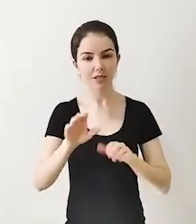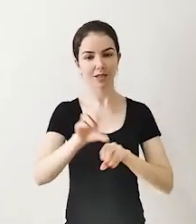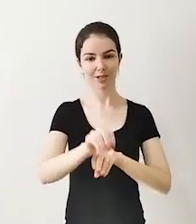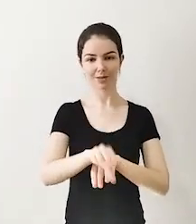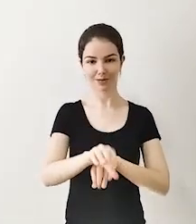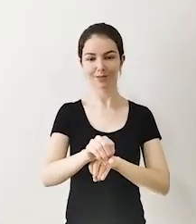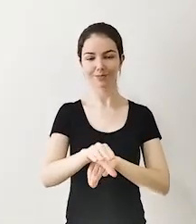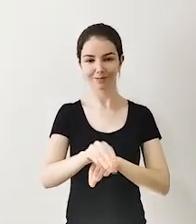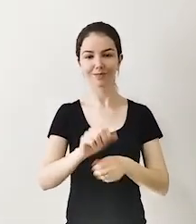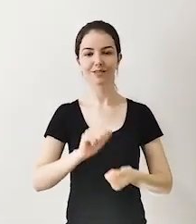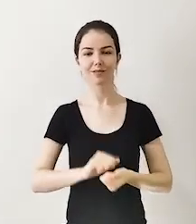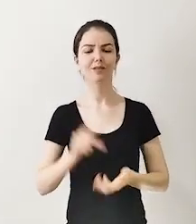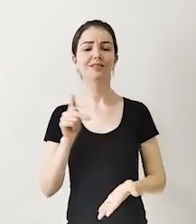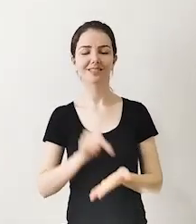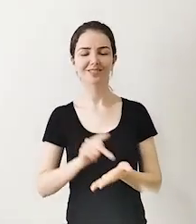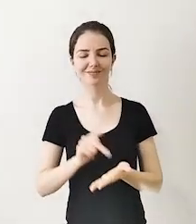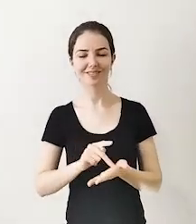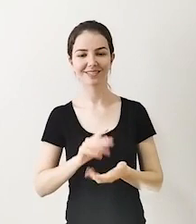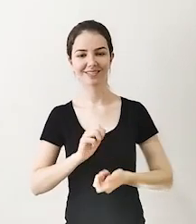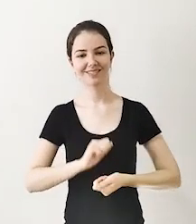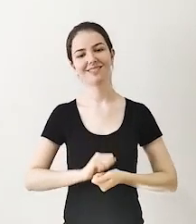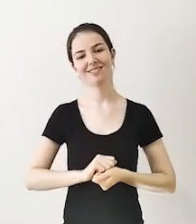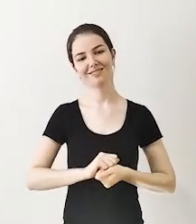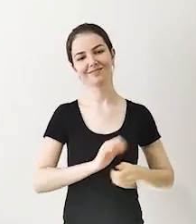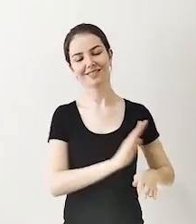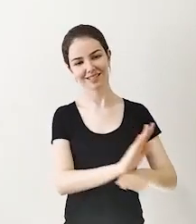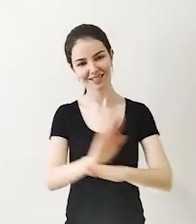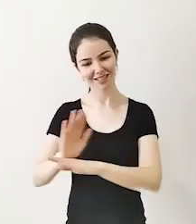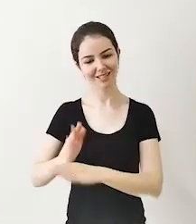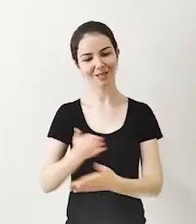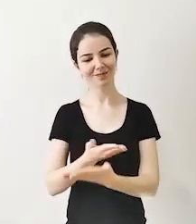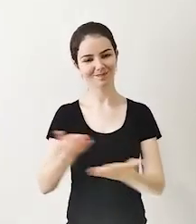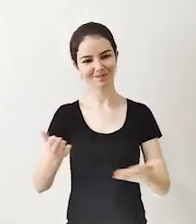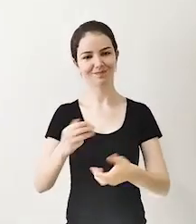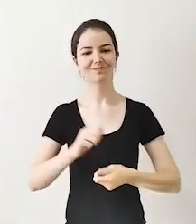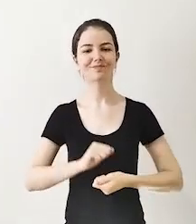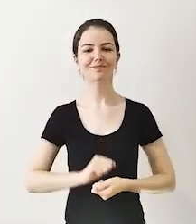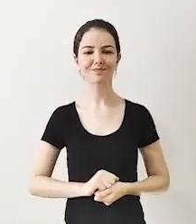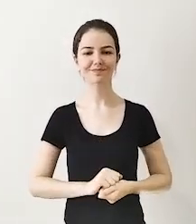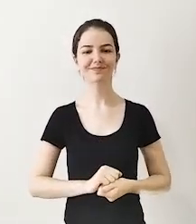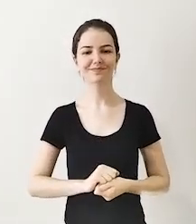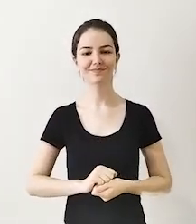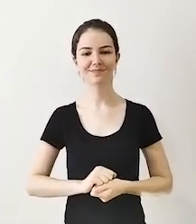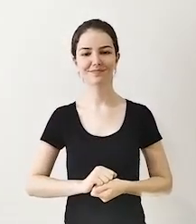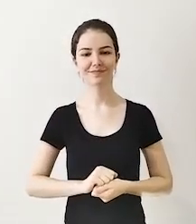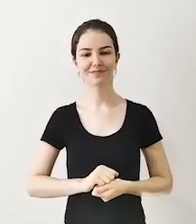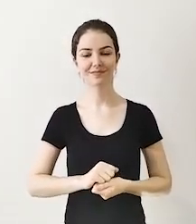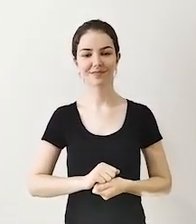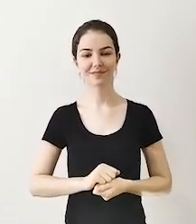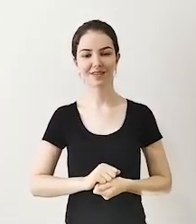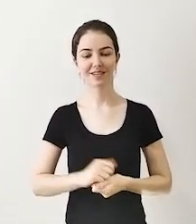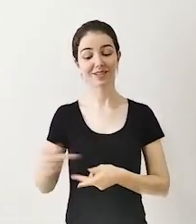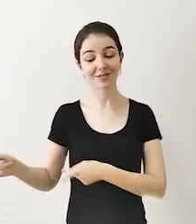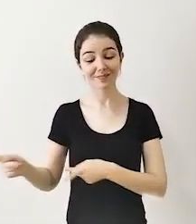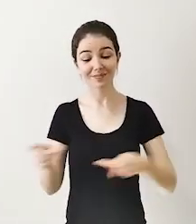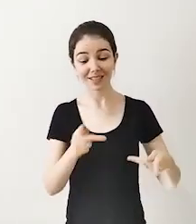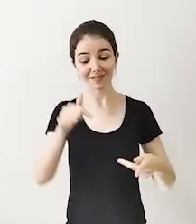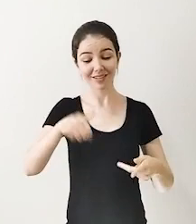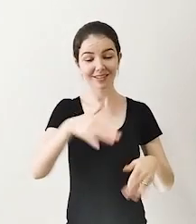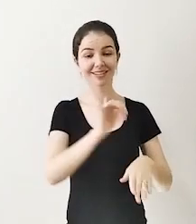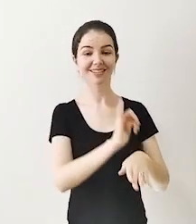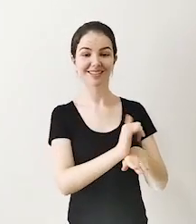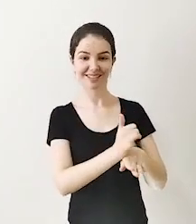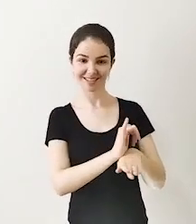essas aulas e, de verdade, esperamos, né, que te ajude e que você seja muito bem-vindo aqui